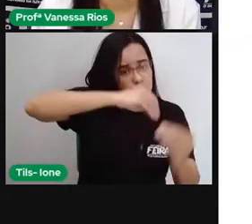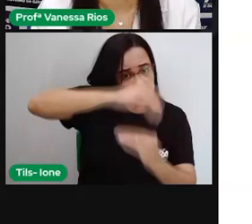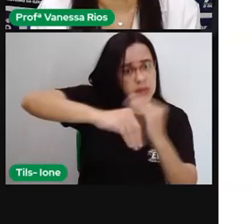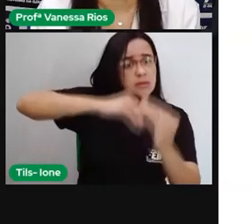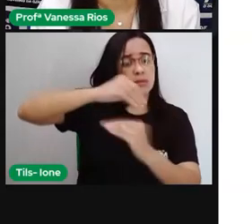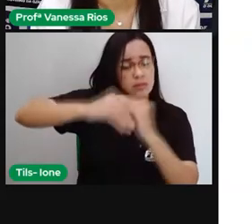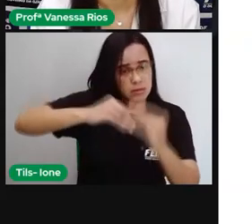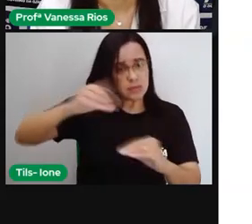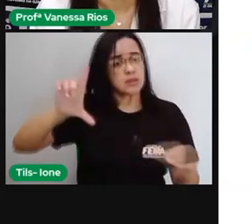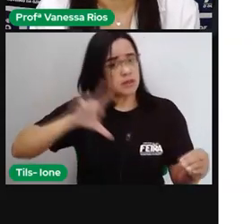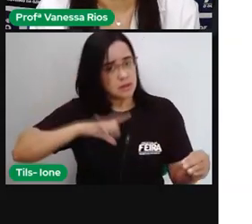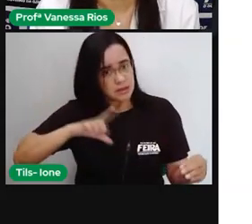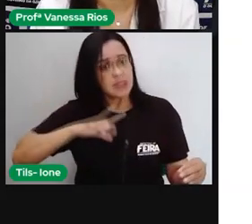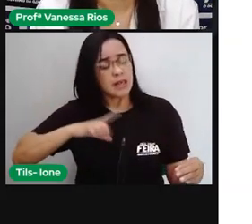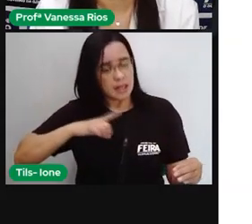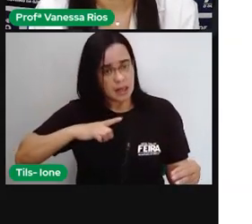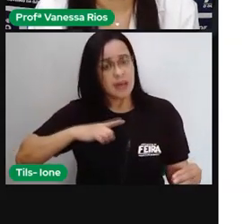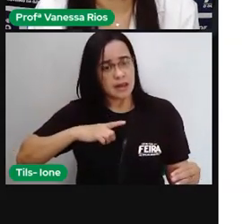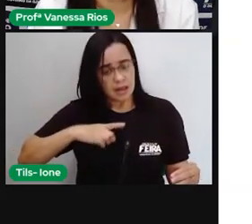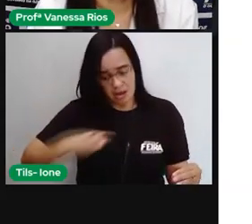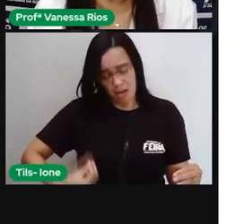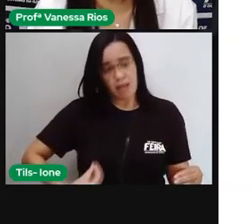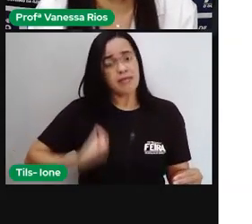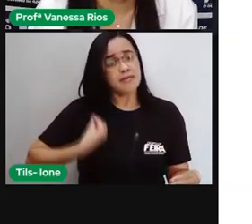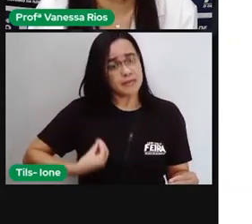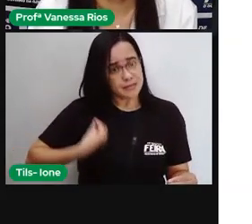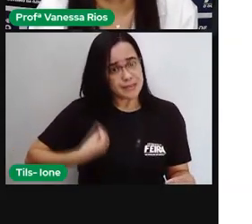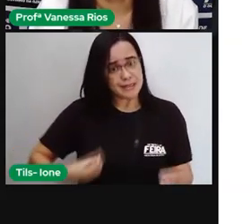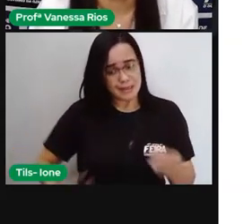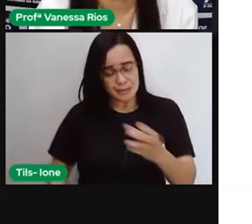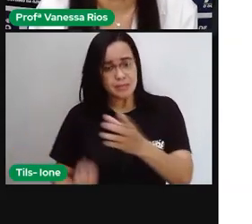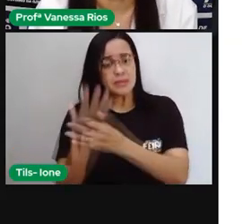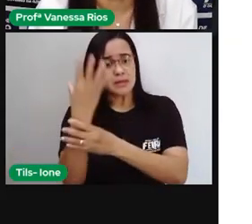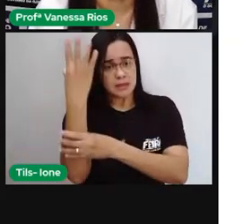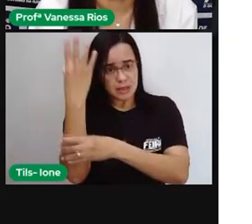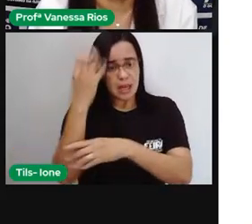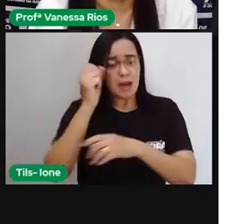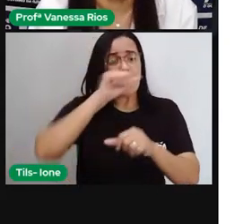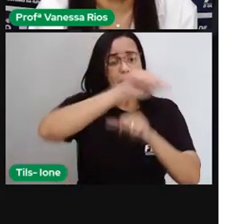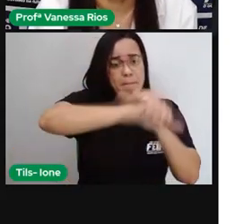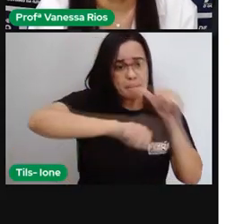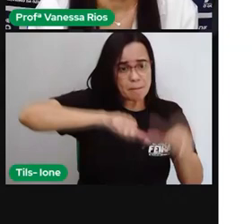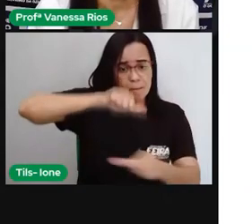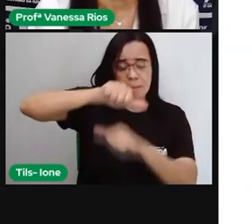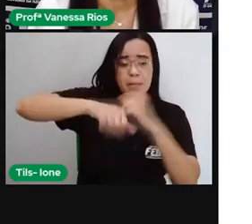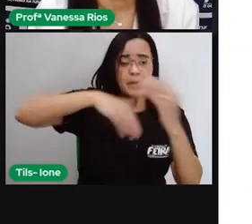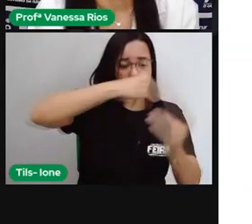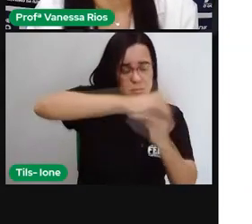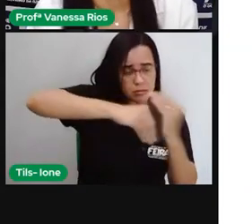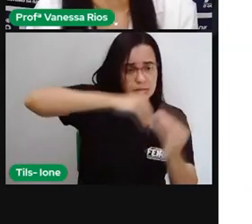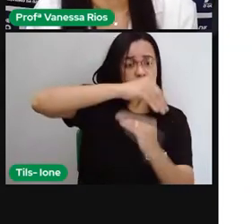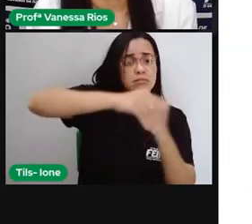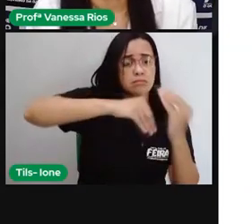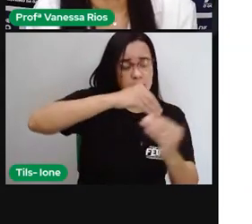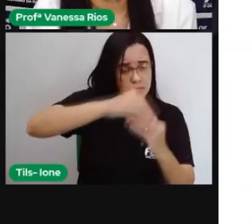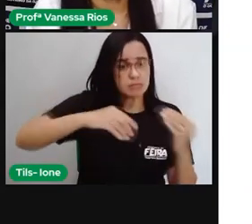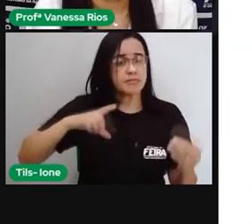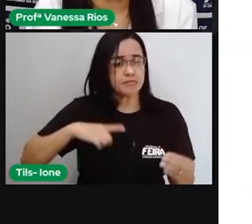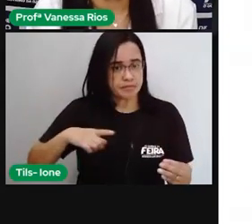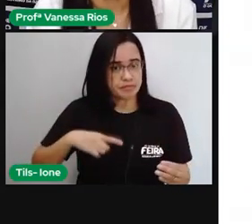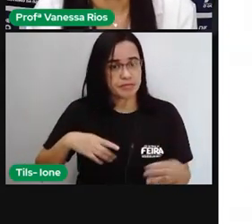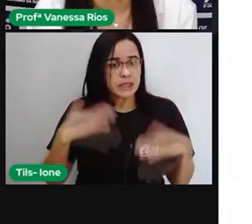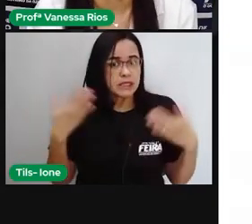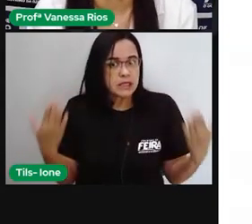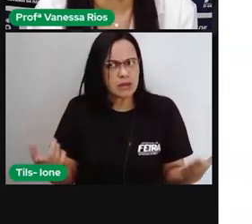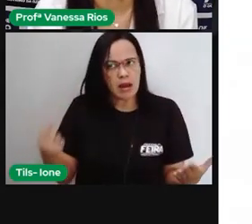no nosso biológico, na nossa forma de vida, de etnias diferentes. E quando a gente pensa aí em